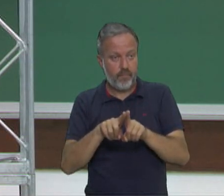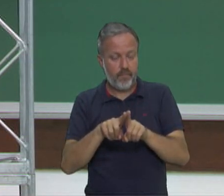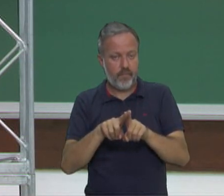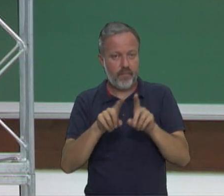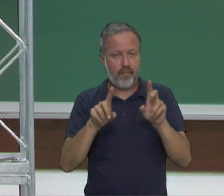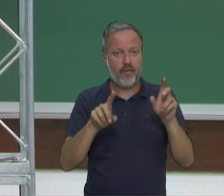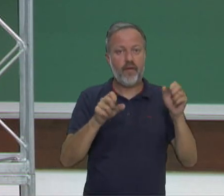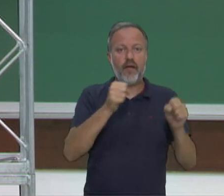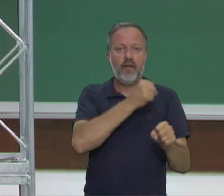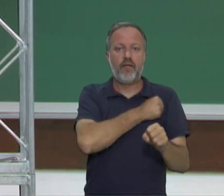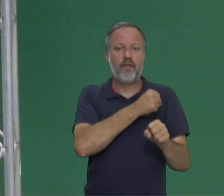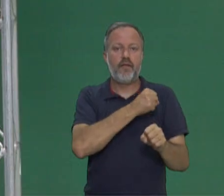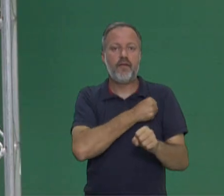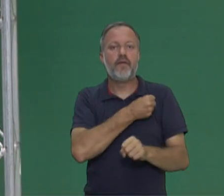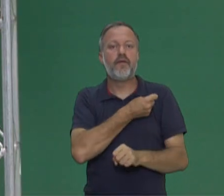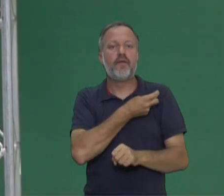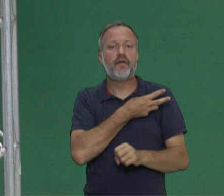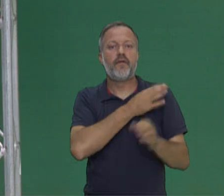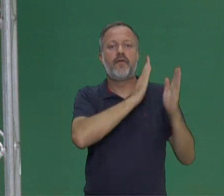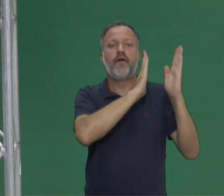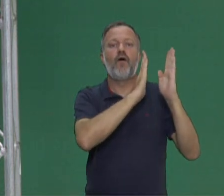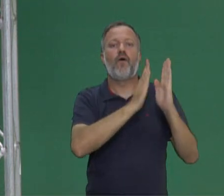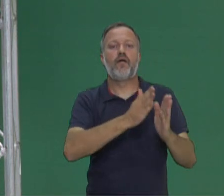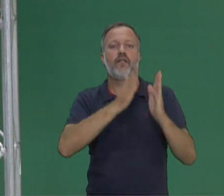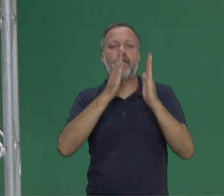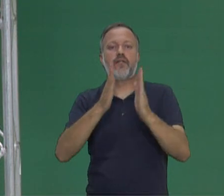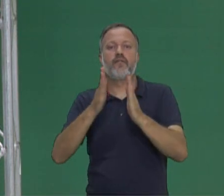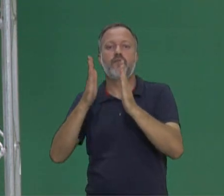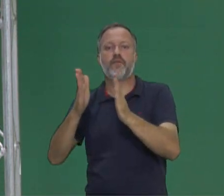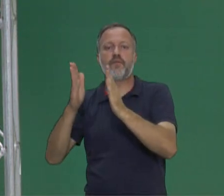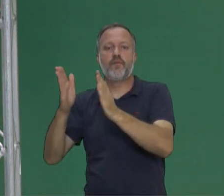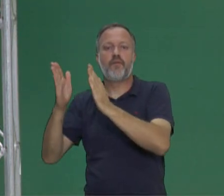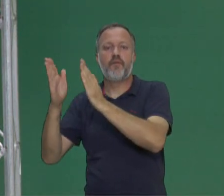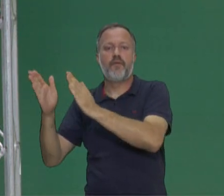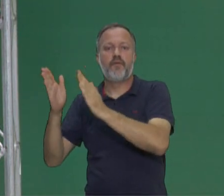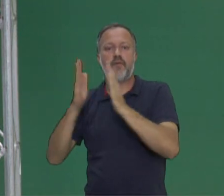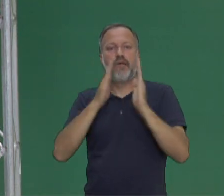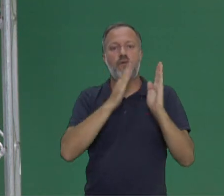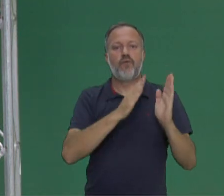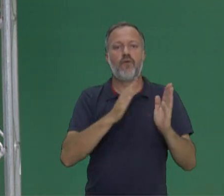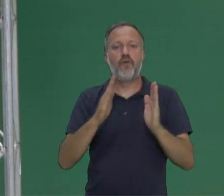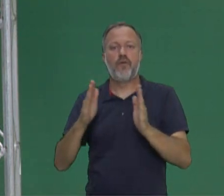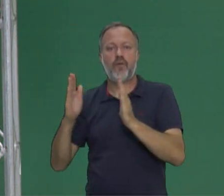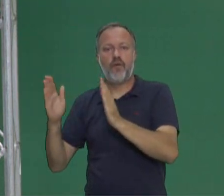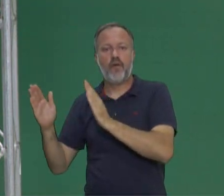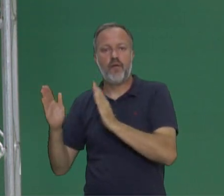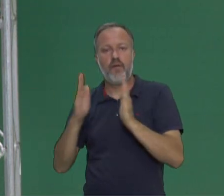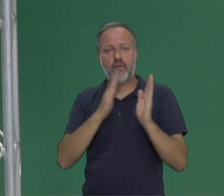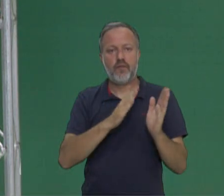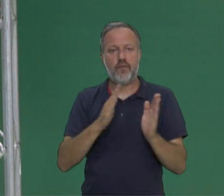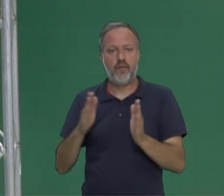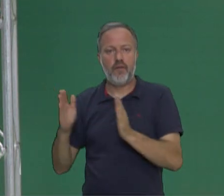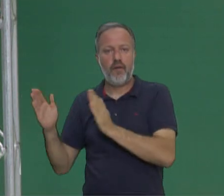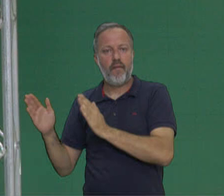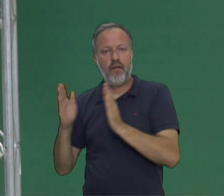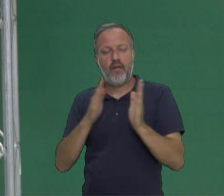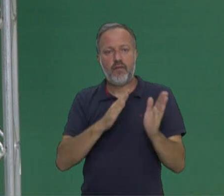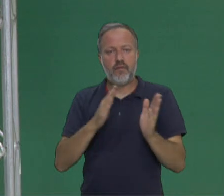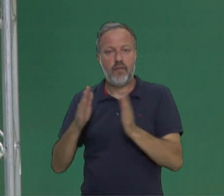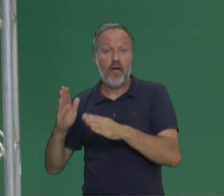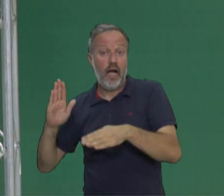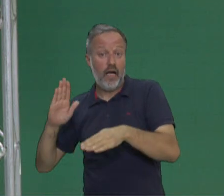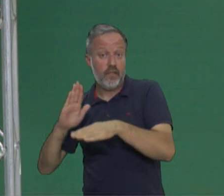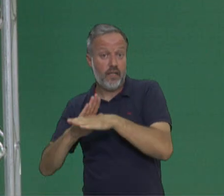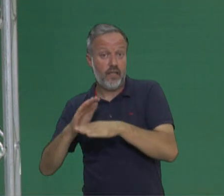2, 3, 4, 5, 6, 7, 8, 9, 10, 11, 118. E o próximo,